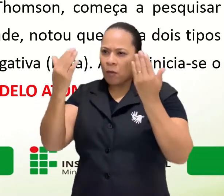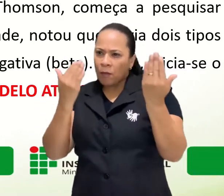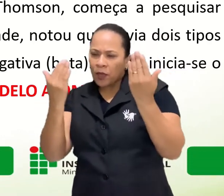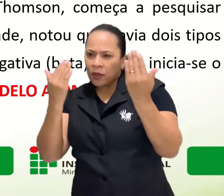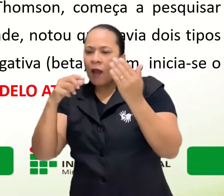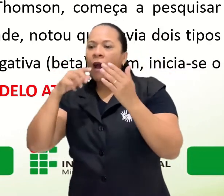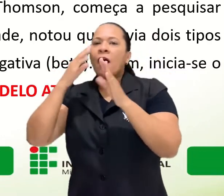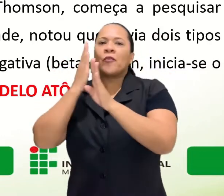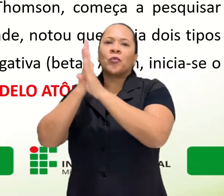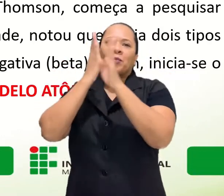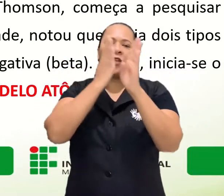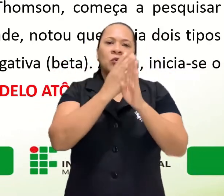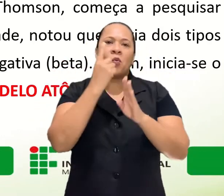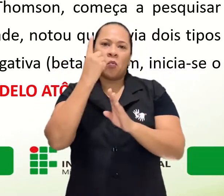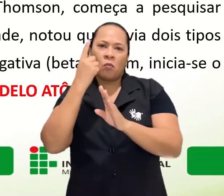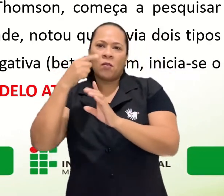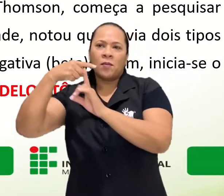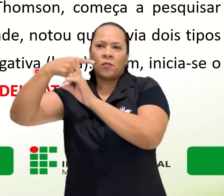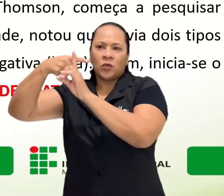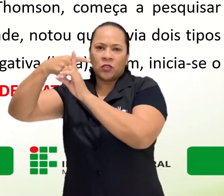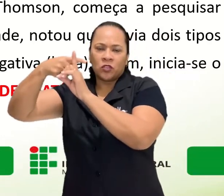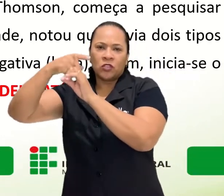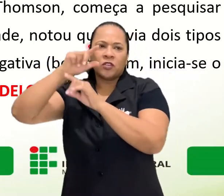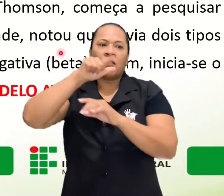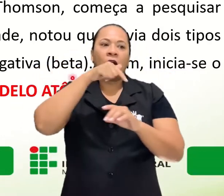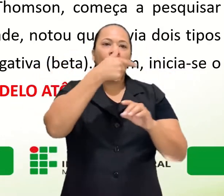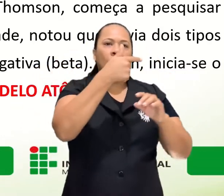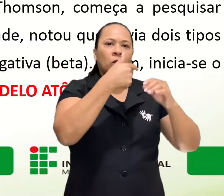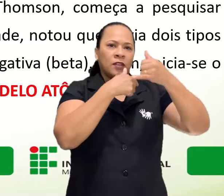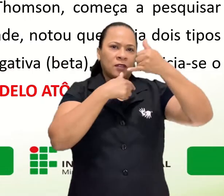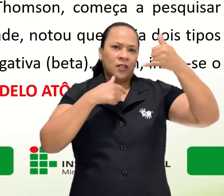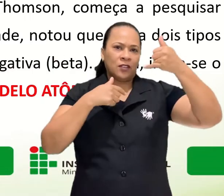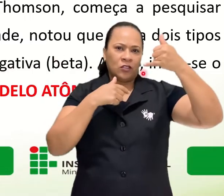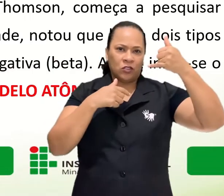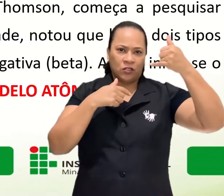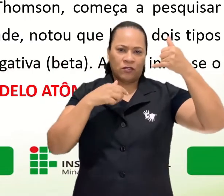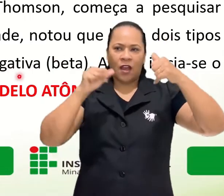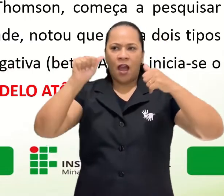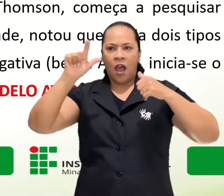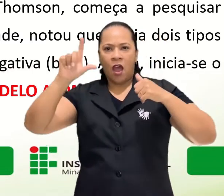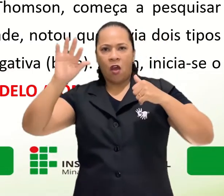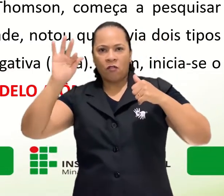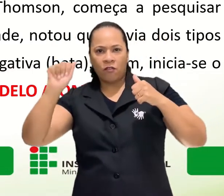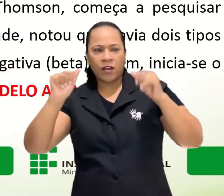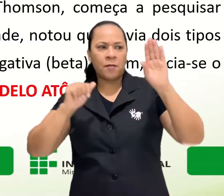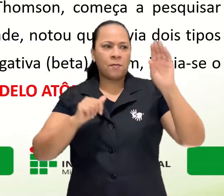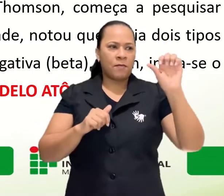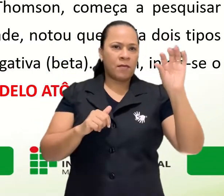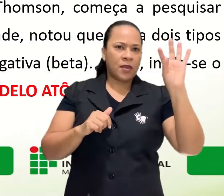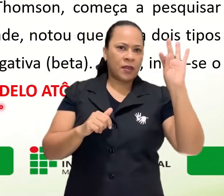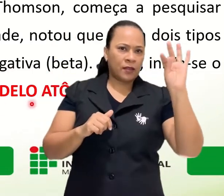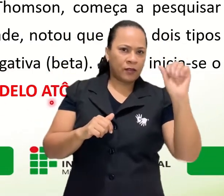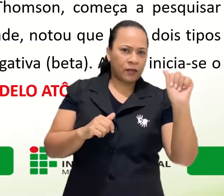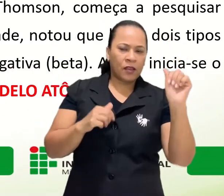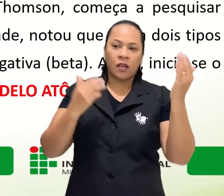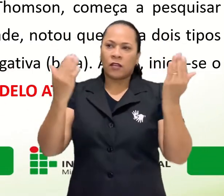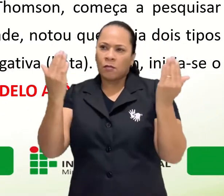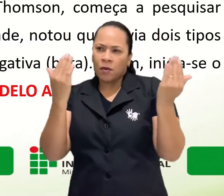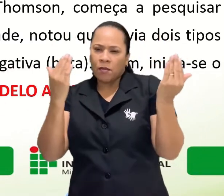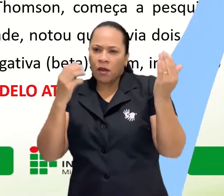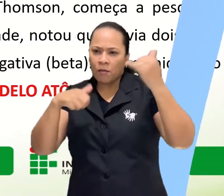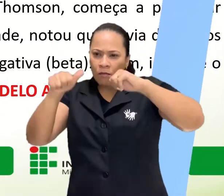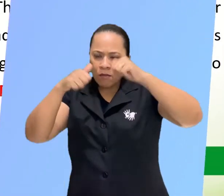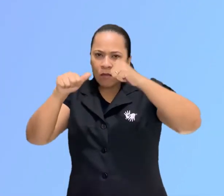radiação, uma positiva, alfa, e outra negativa, beta. Assim, iniciou-se o processo para a determinação de um